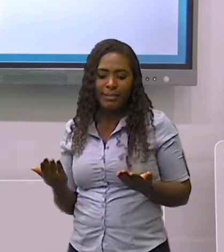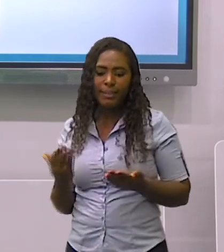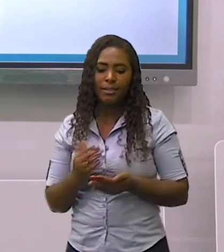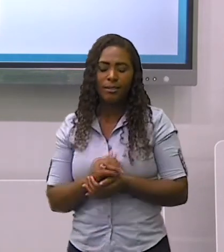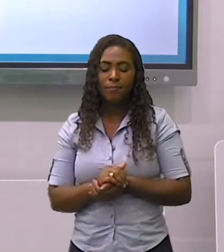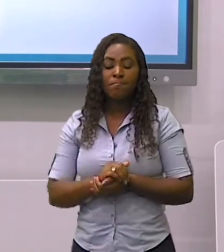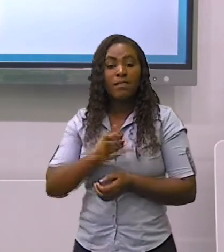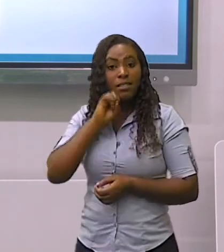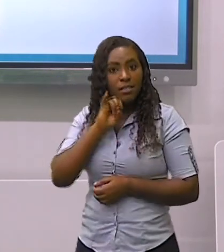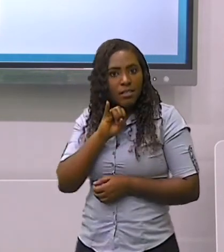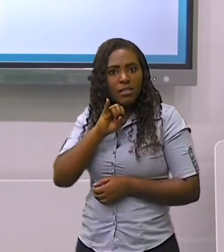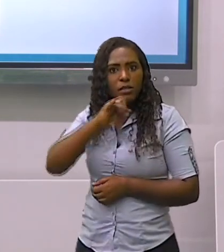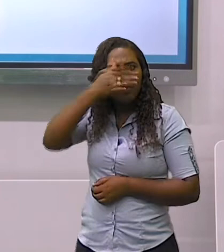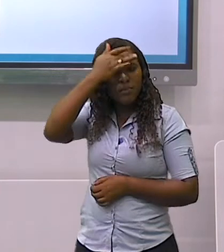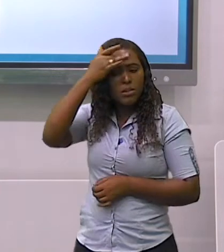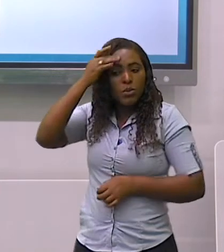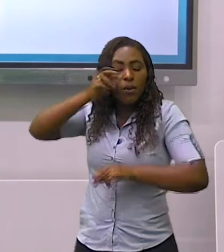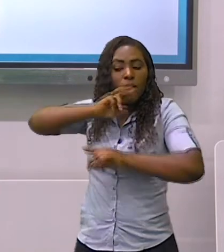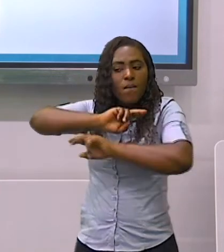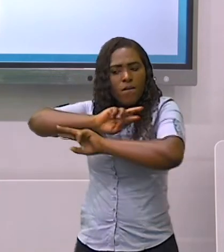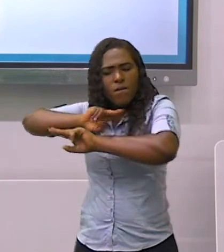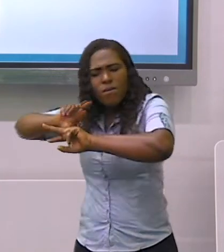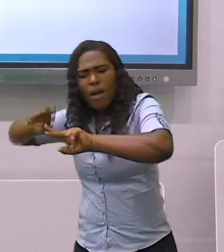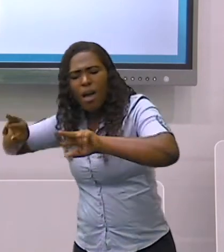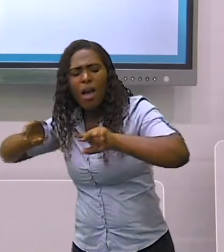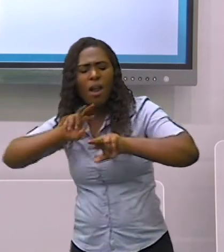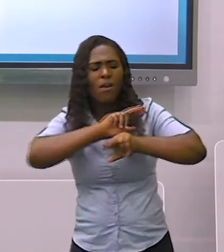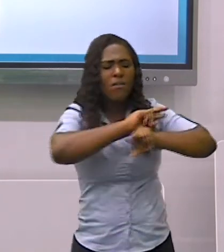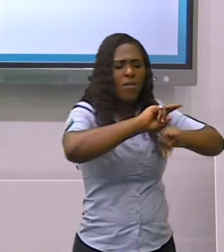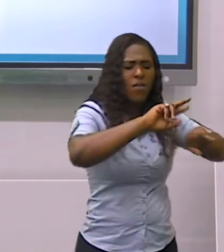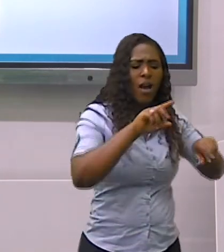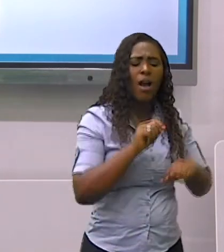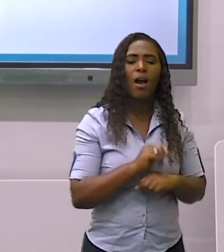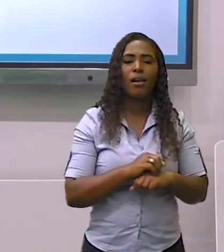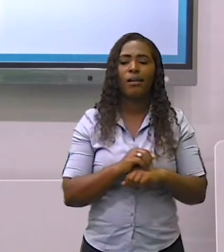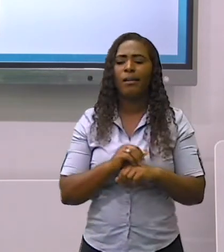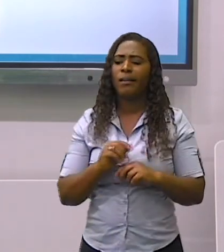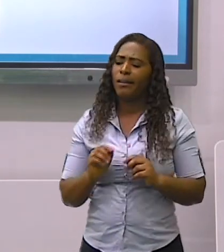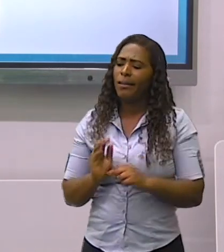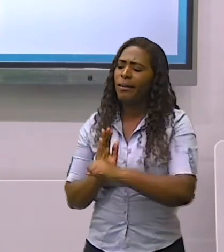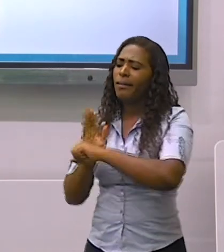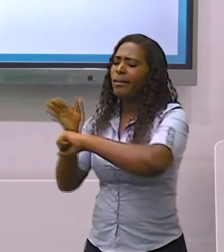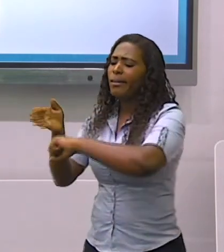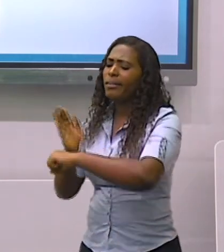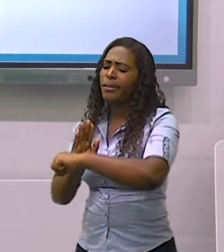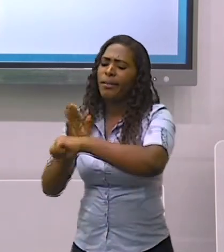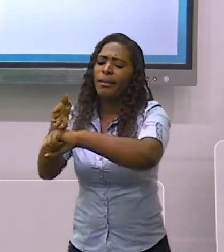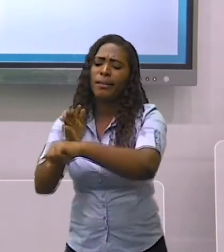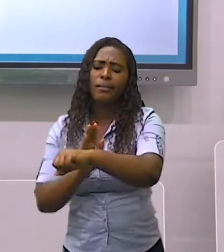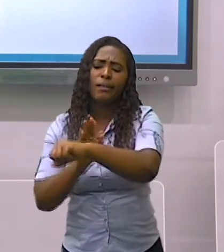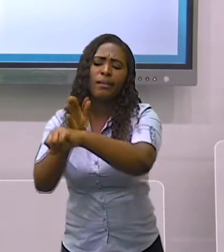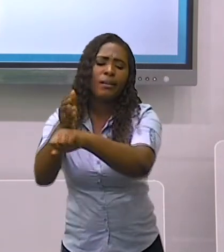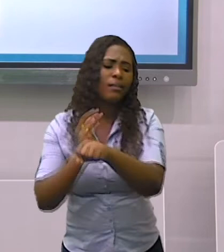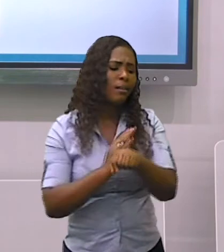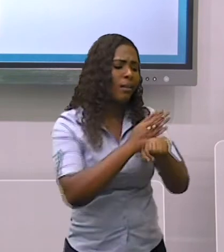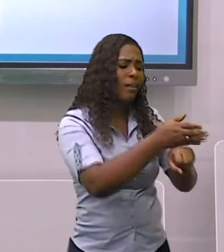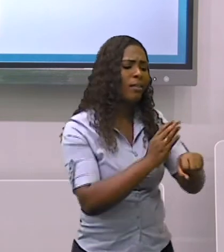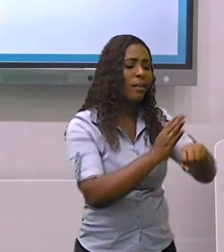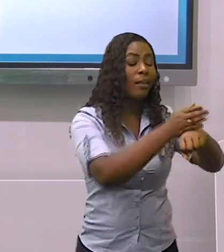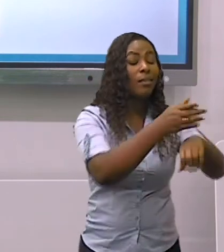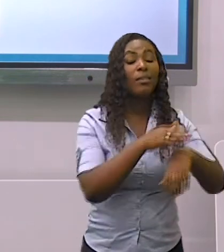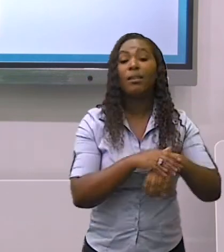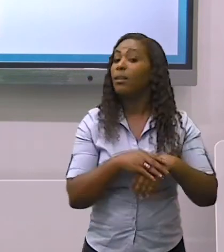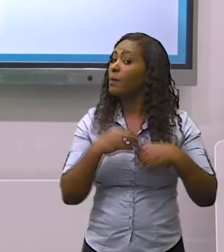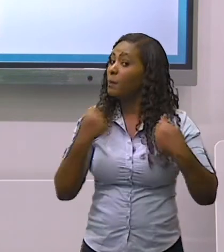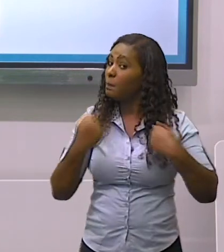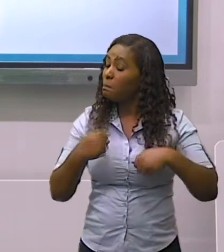públicos diariamente, pense na dificuldade de manter esse ambiente limpo e